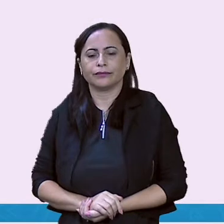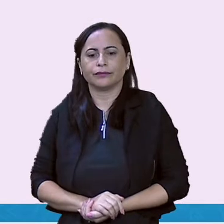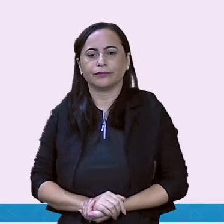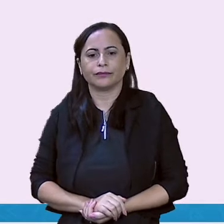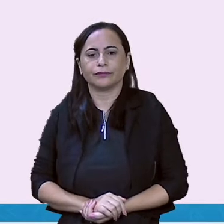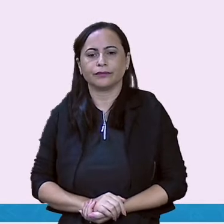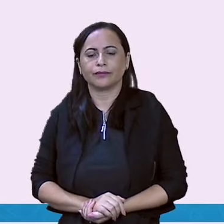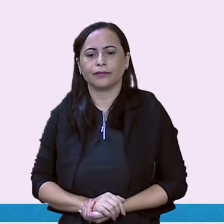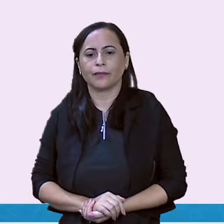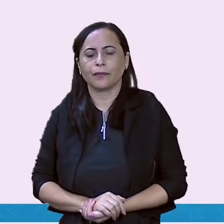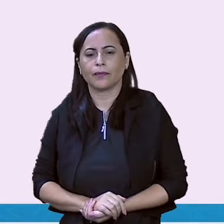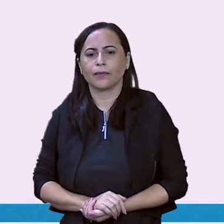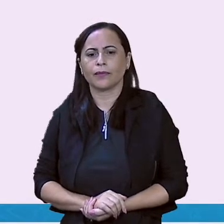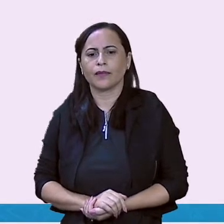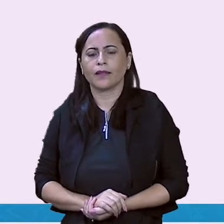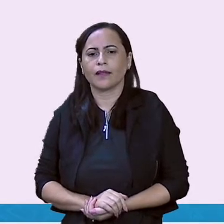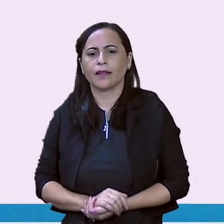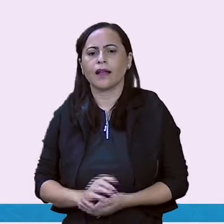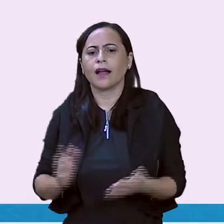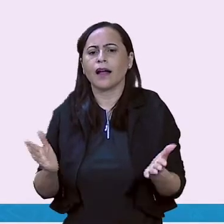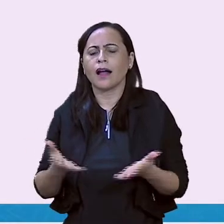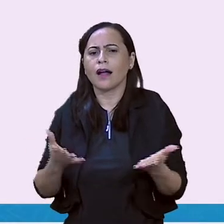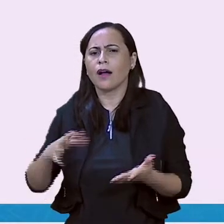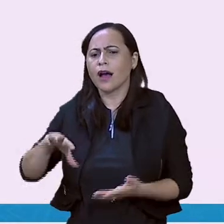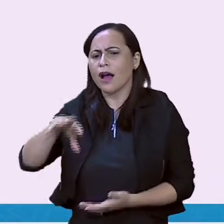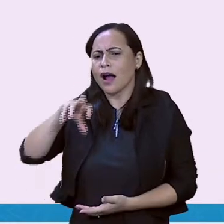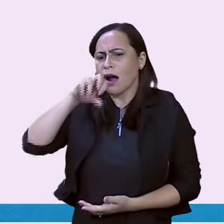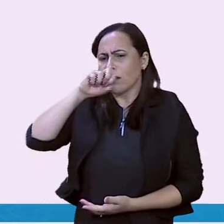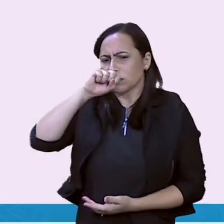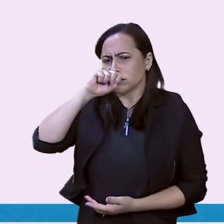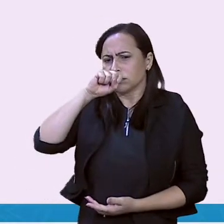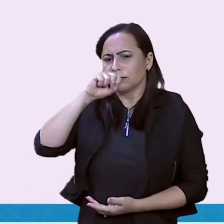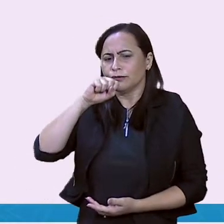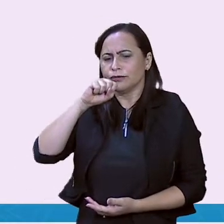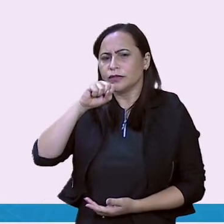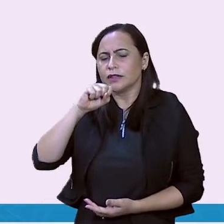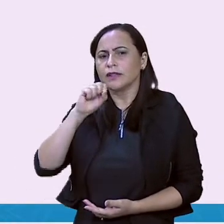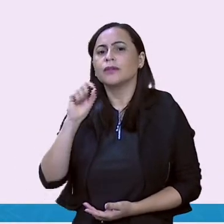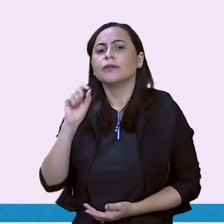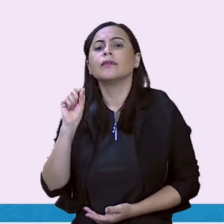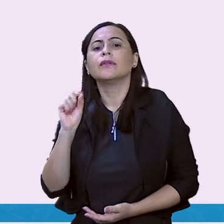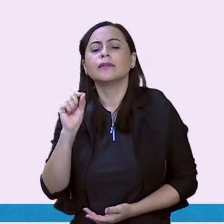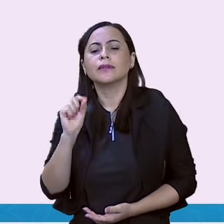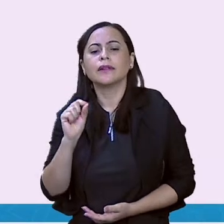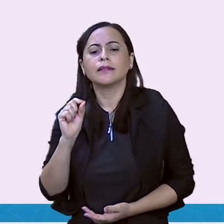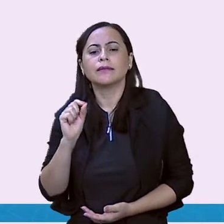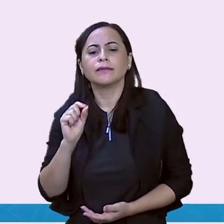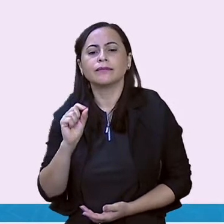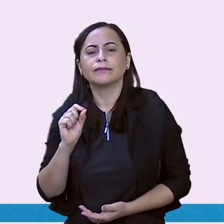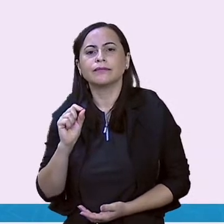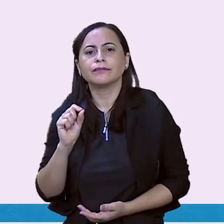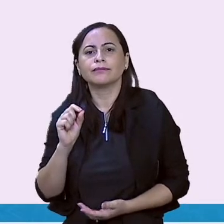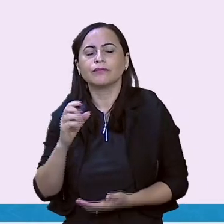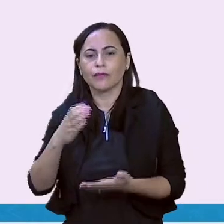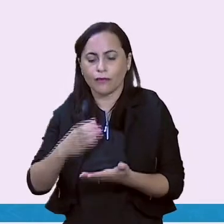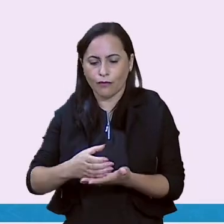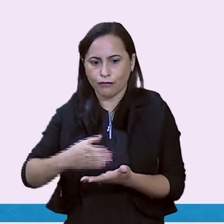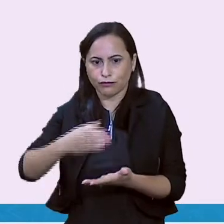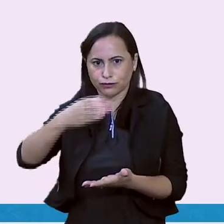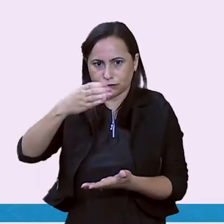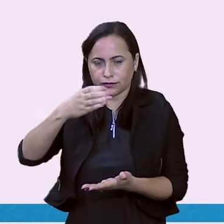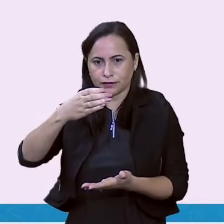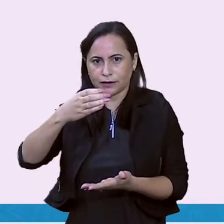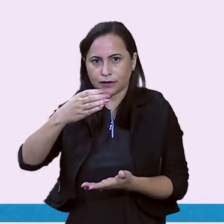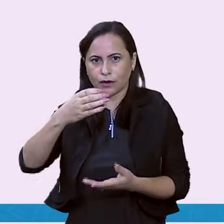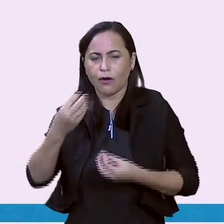em litro. E a água sanitária, que também está num recipiente.